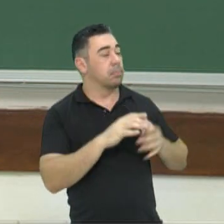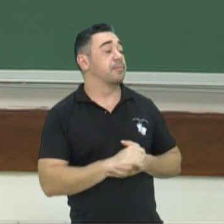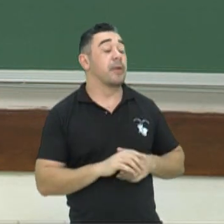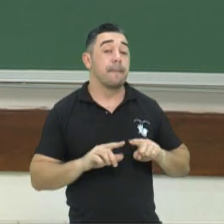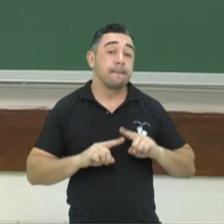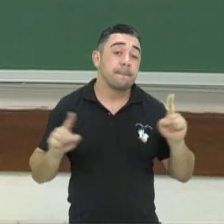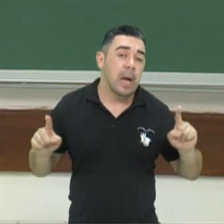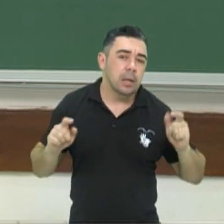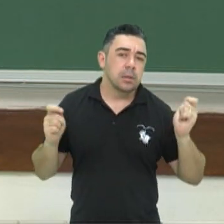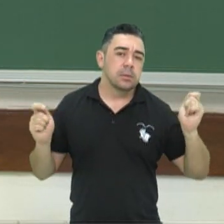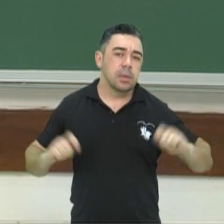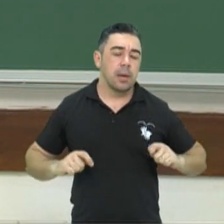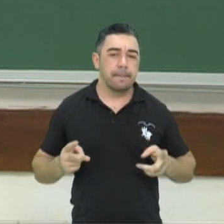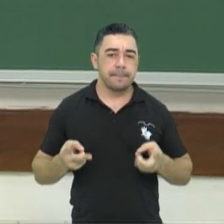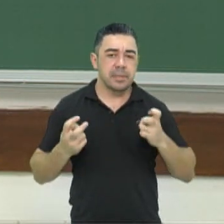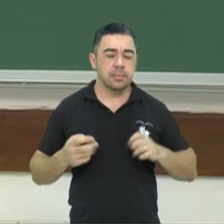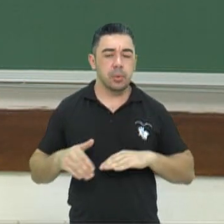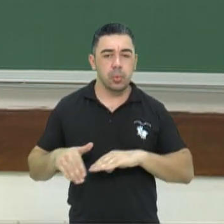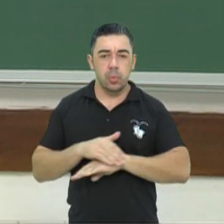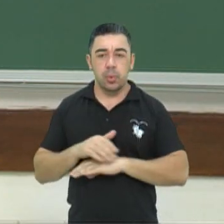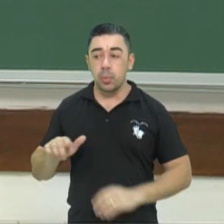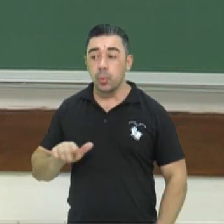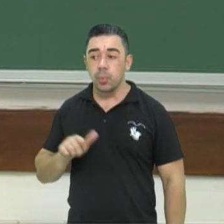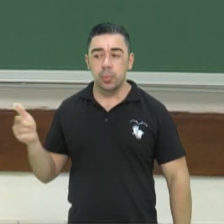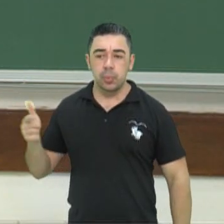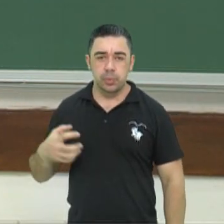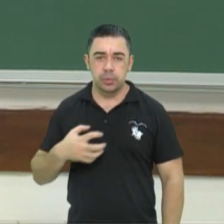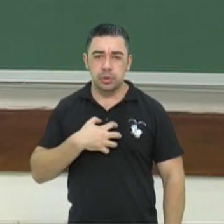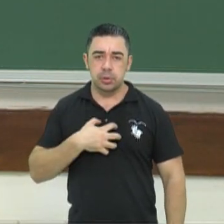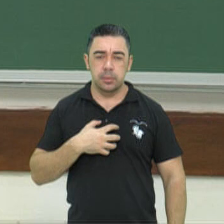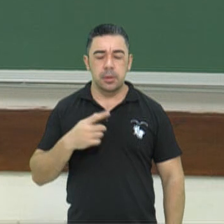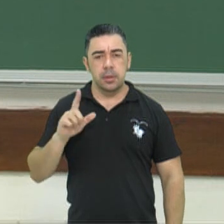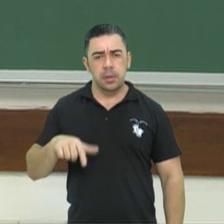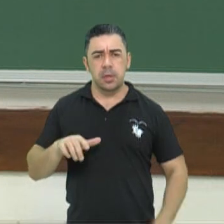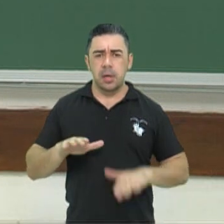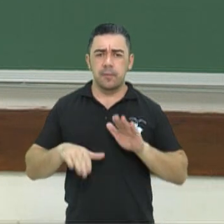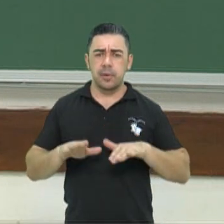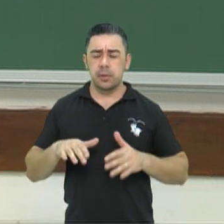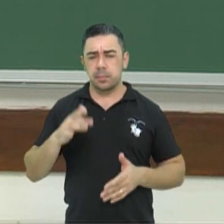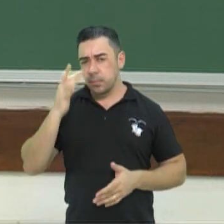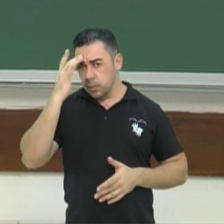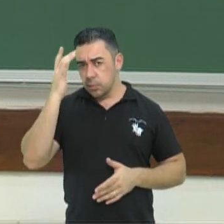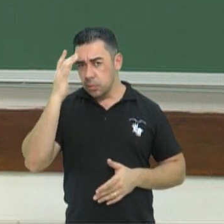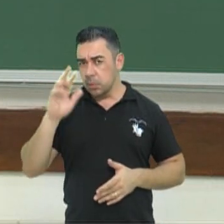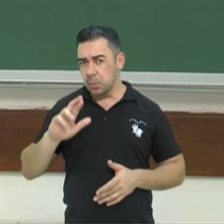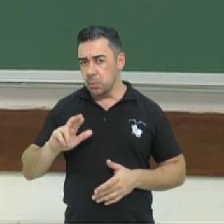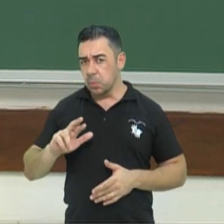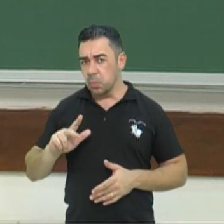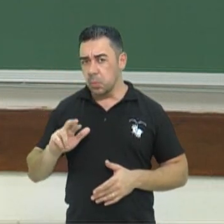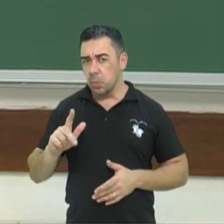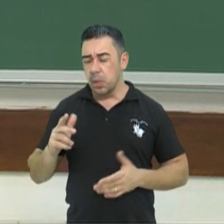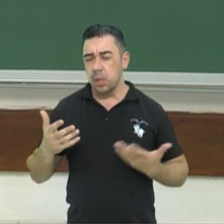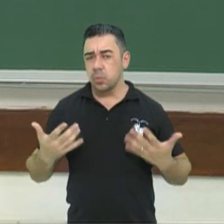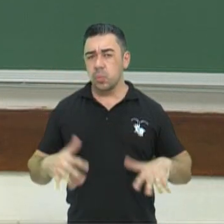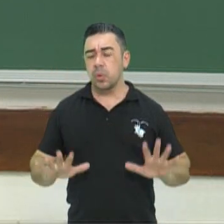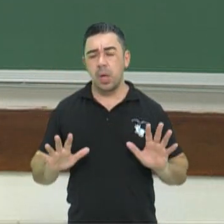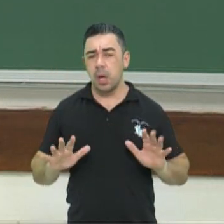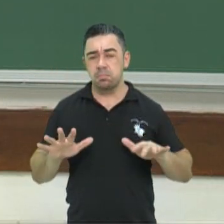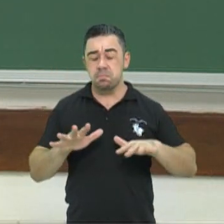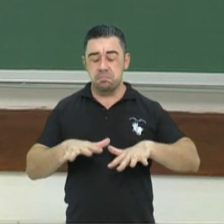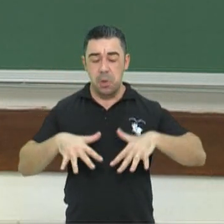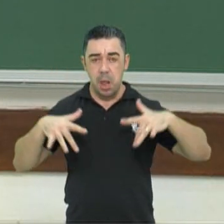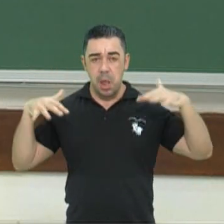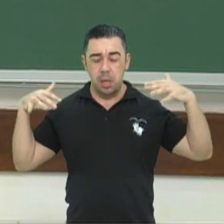gente consegue perceber na rua também outras coisas, de pessoas que às vezes não estão se importando em chamar a atenção. E